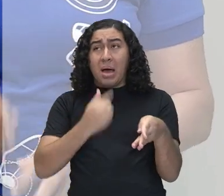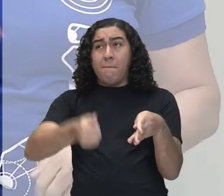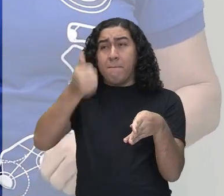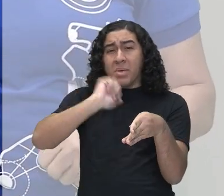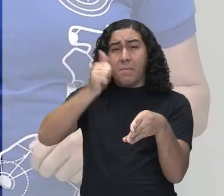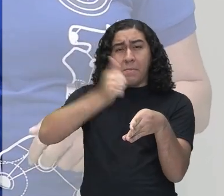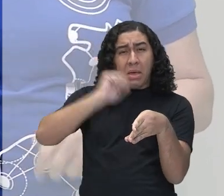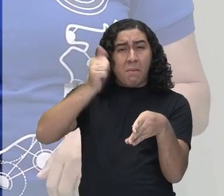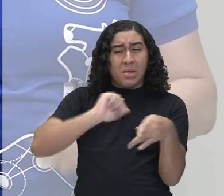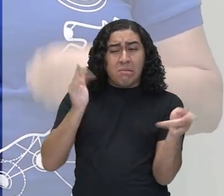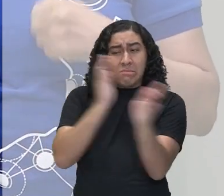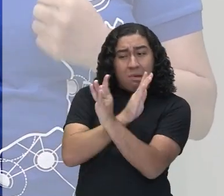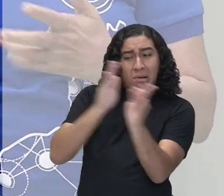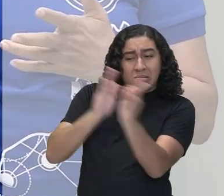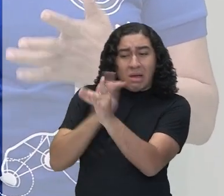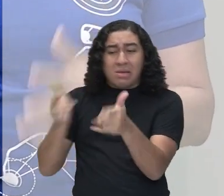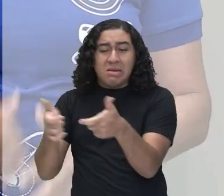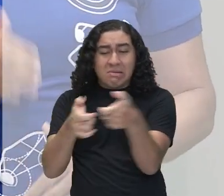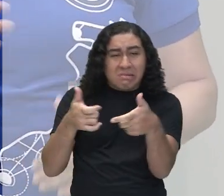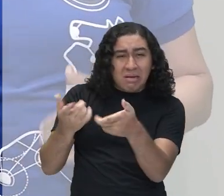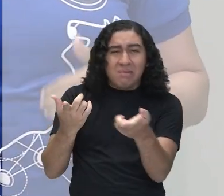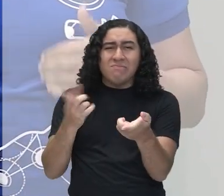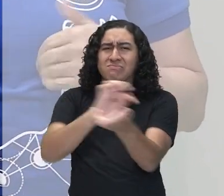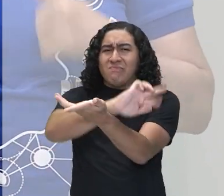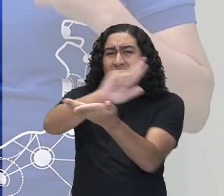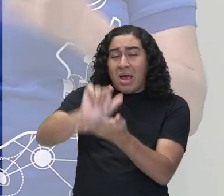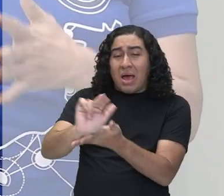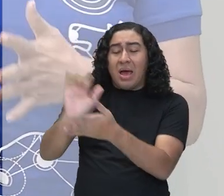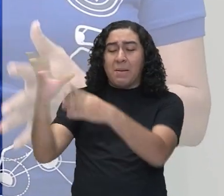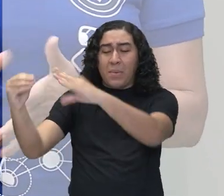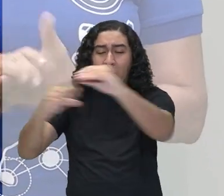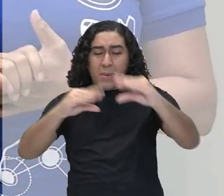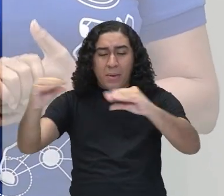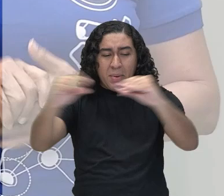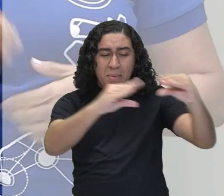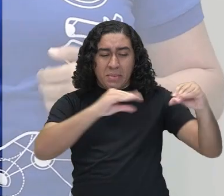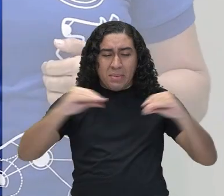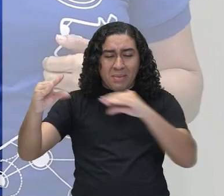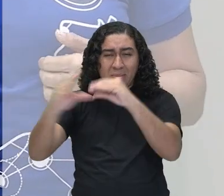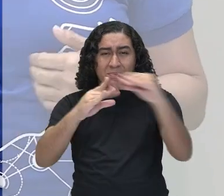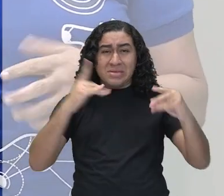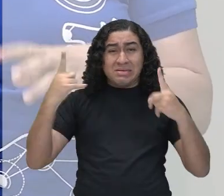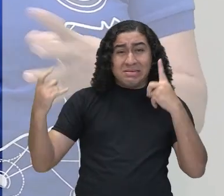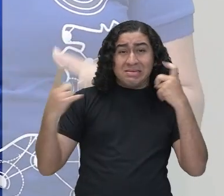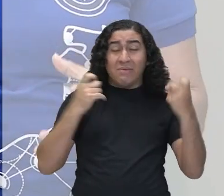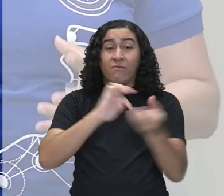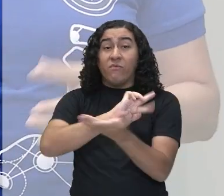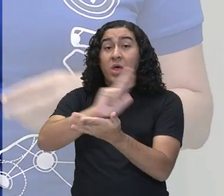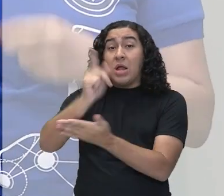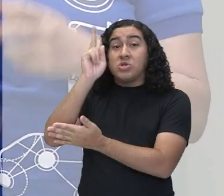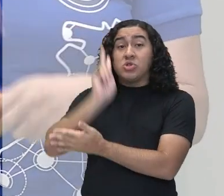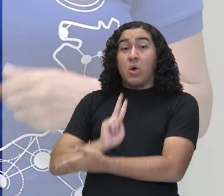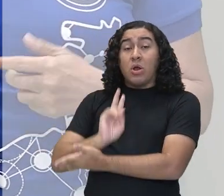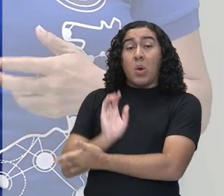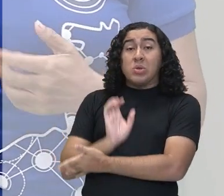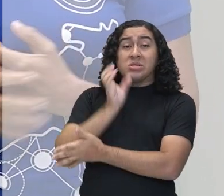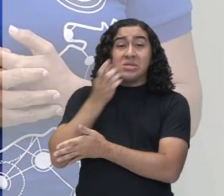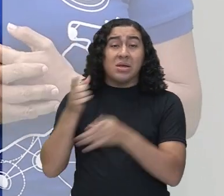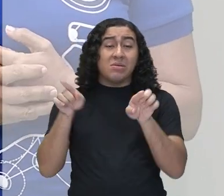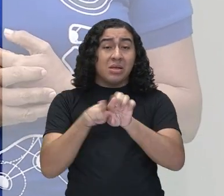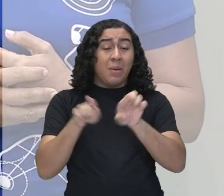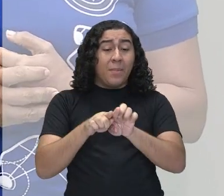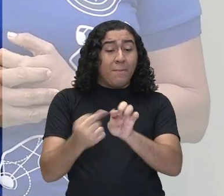bebendo, estão jogando, conversando, um conversa para um lado, conversa outras histórias que estão acontecendo, histórias que